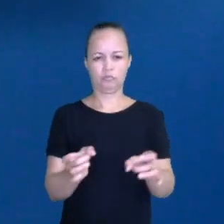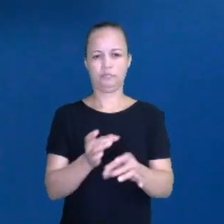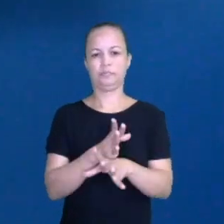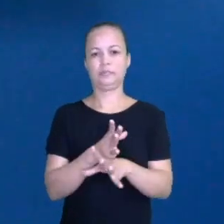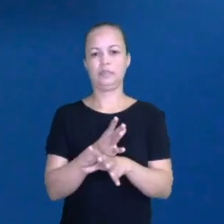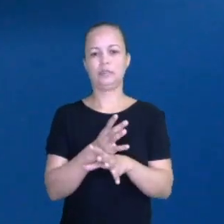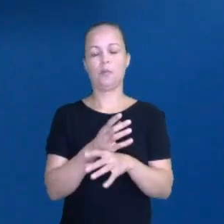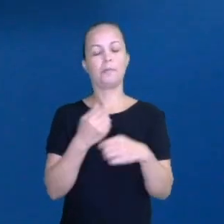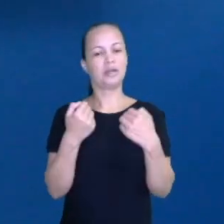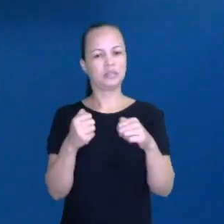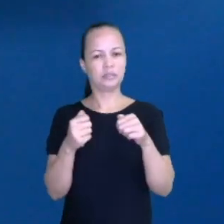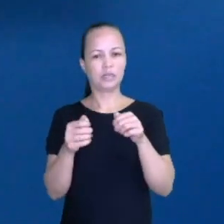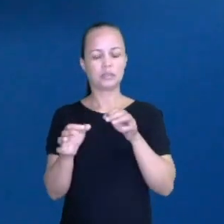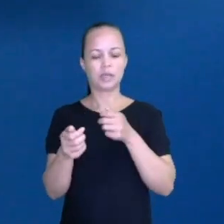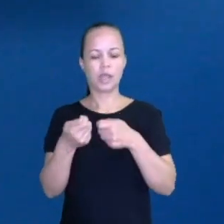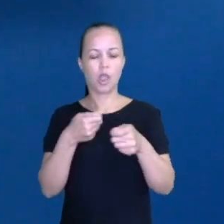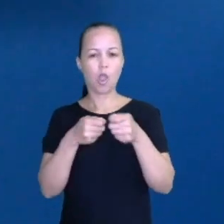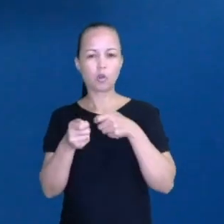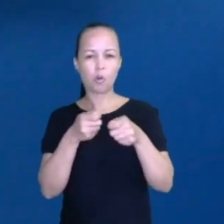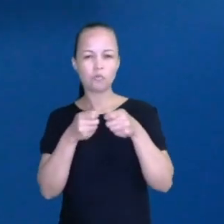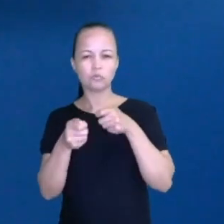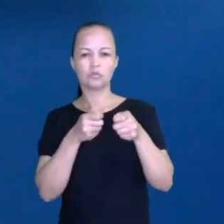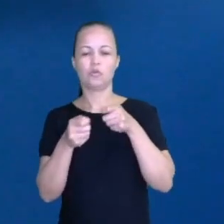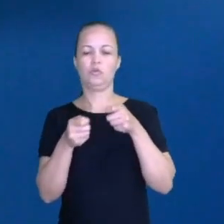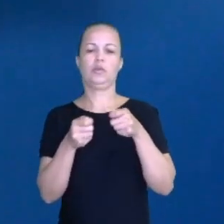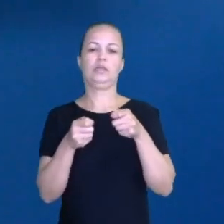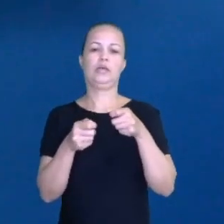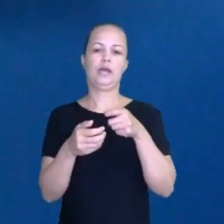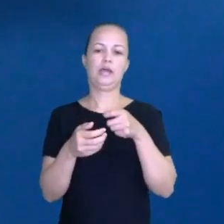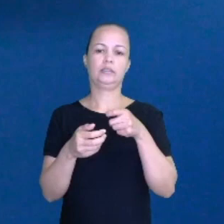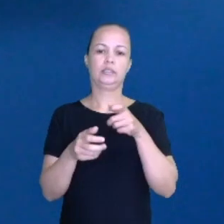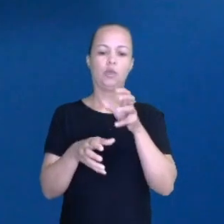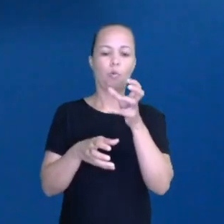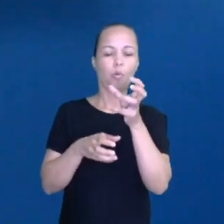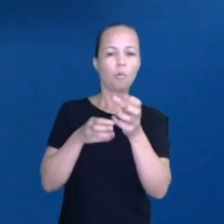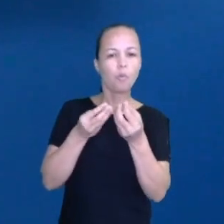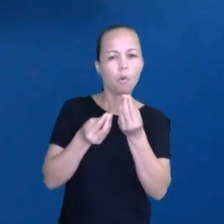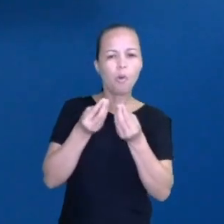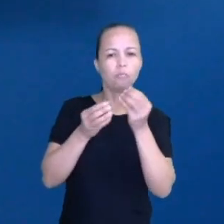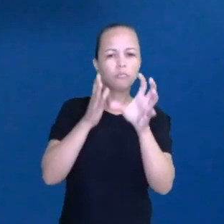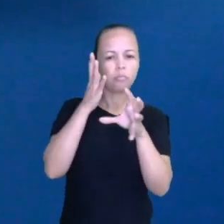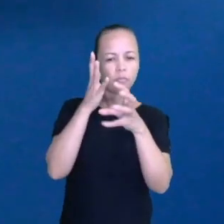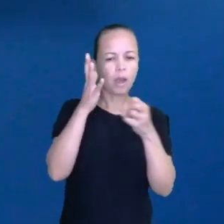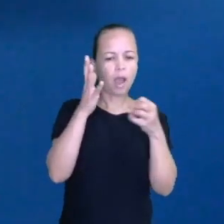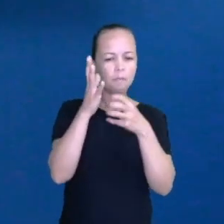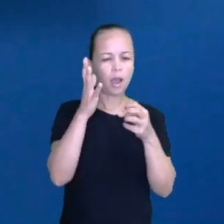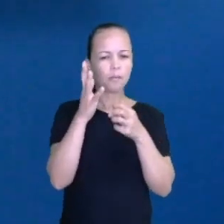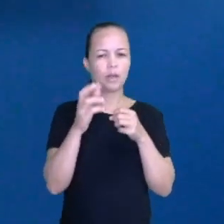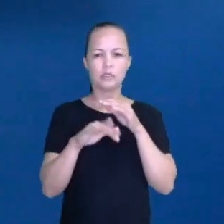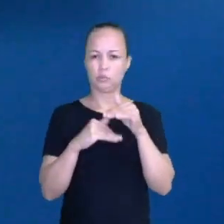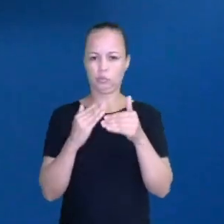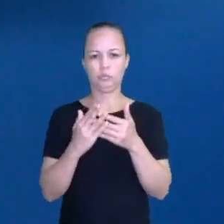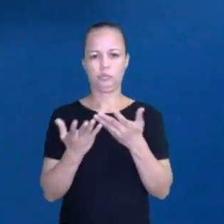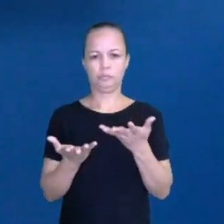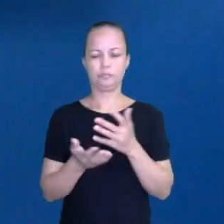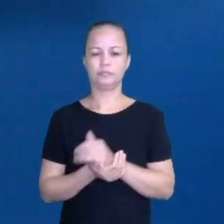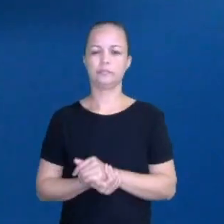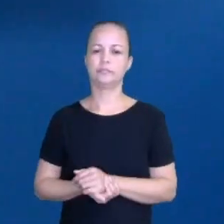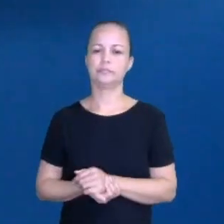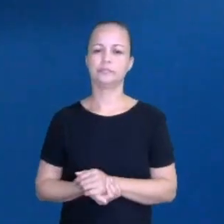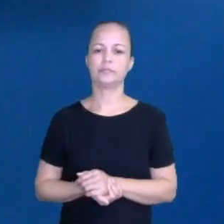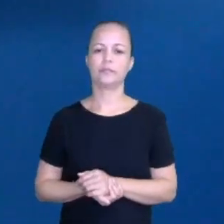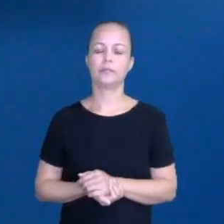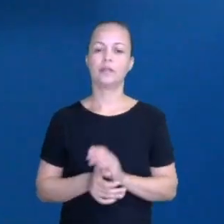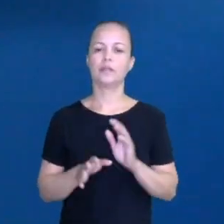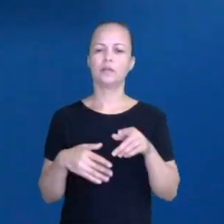ser controlada a extração desses recursos, né? Então, você sabia que